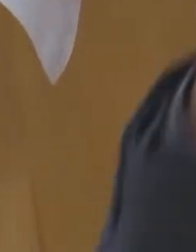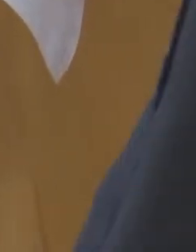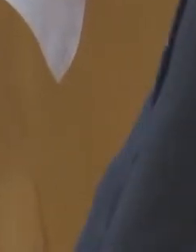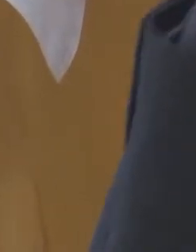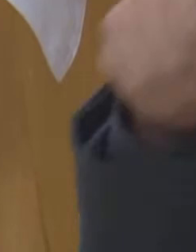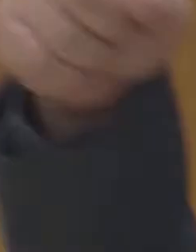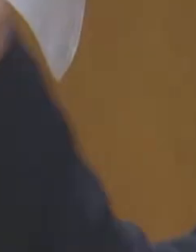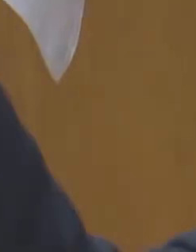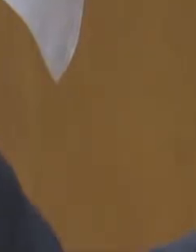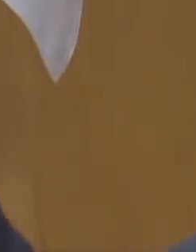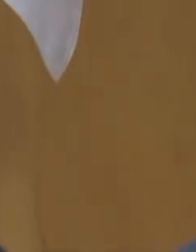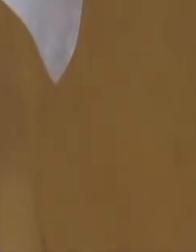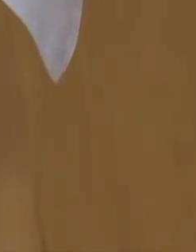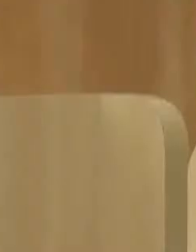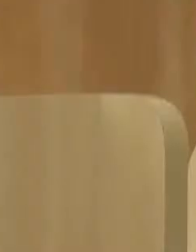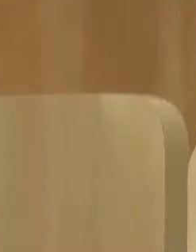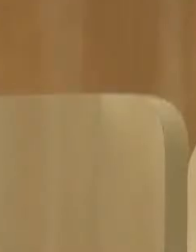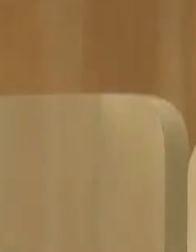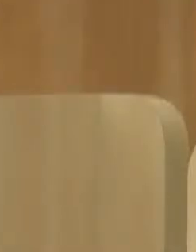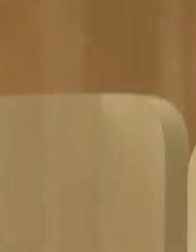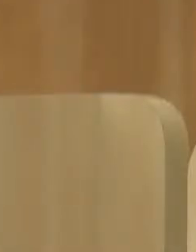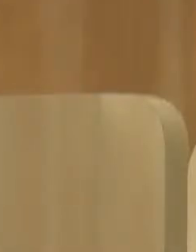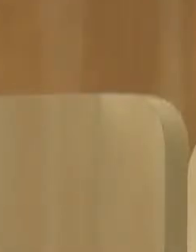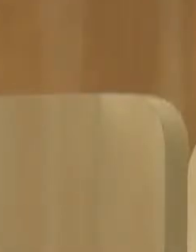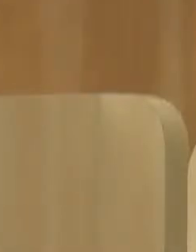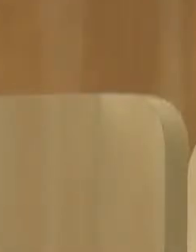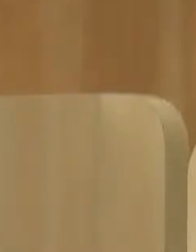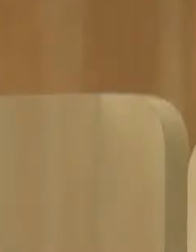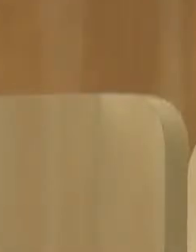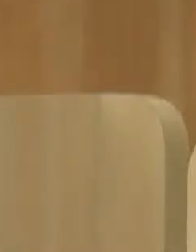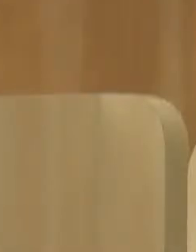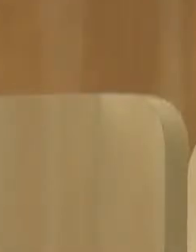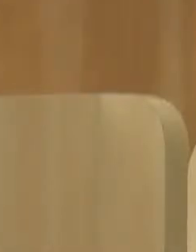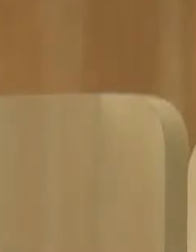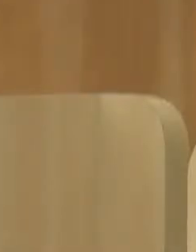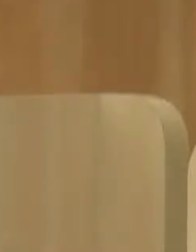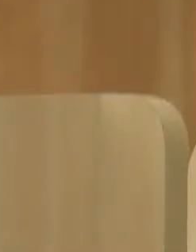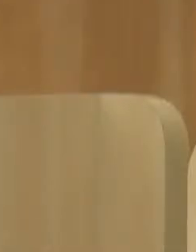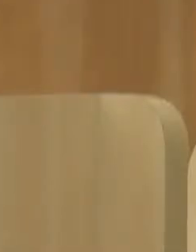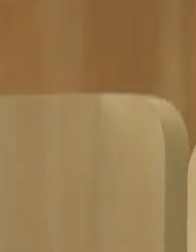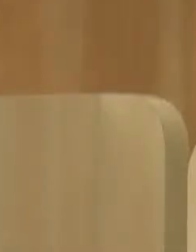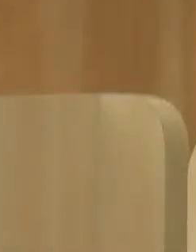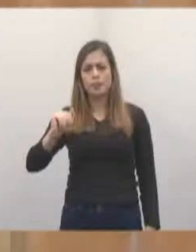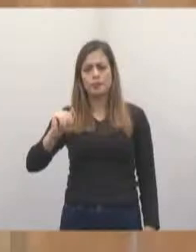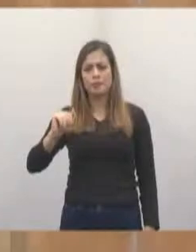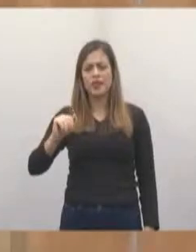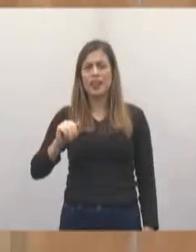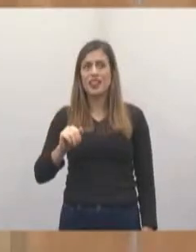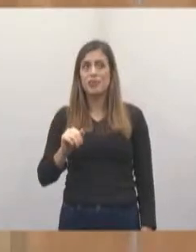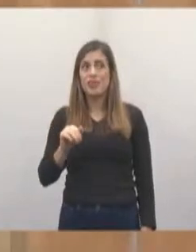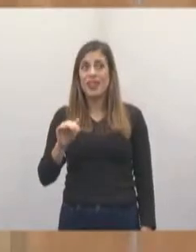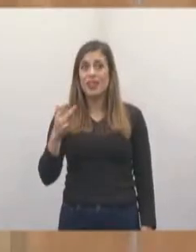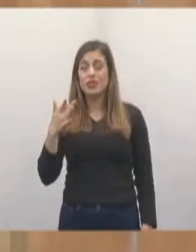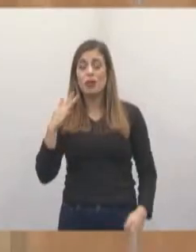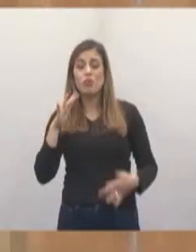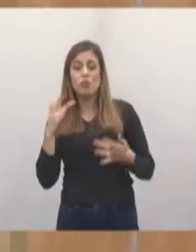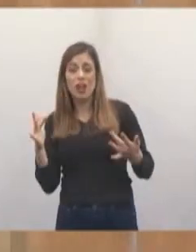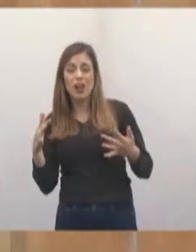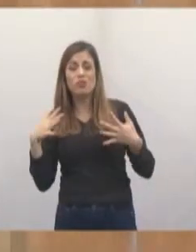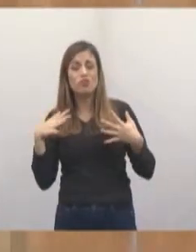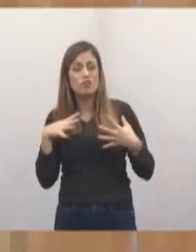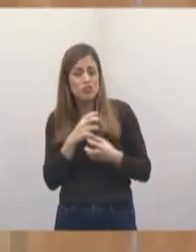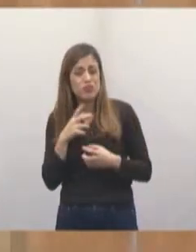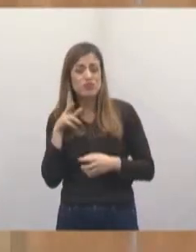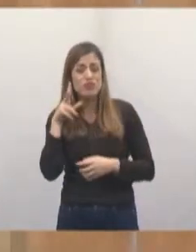falou sobre os benefícios do projeto quando relacionado com o público em tratamento oncológico. Quem aqui não teve